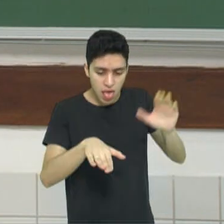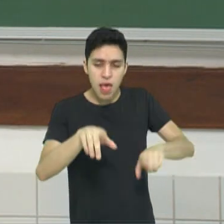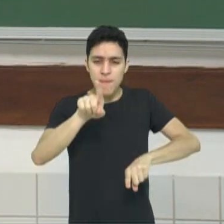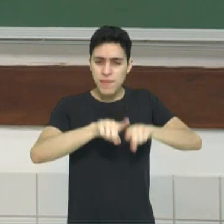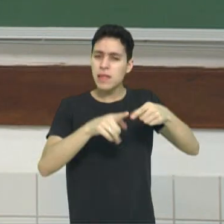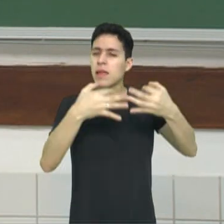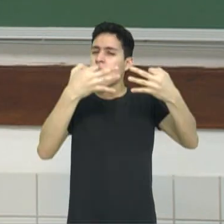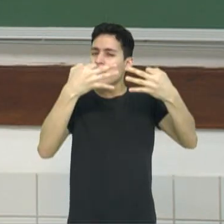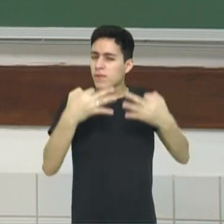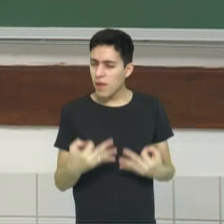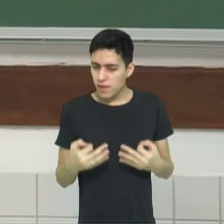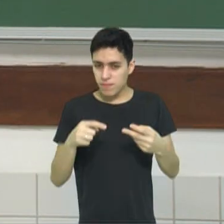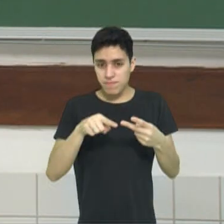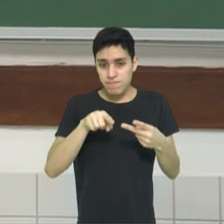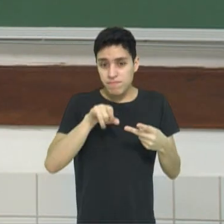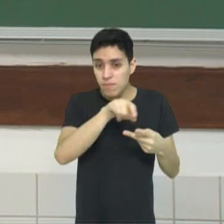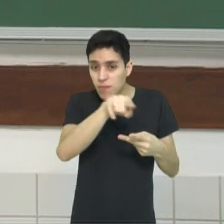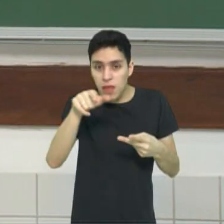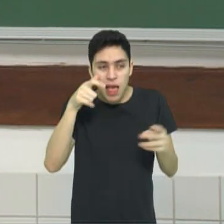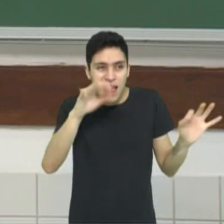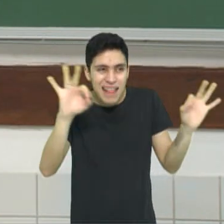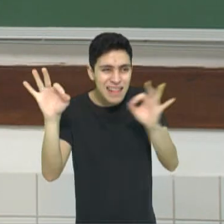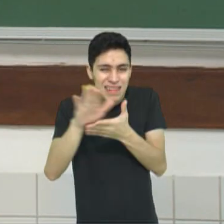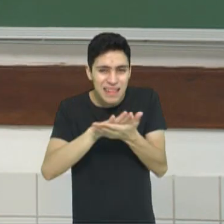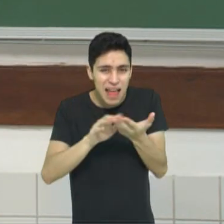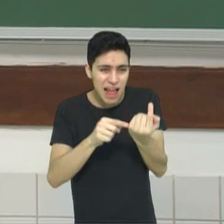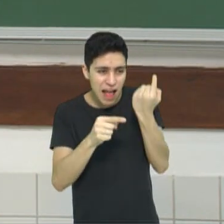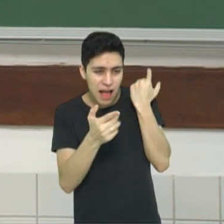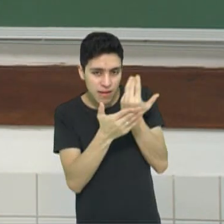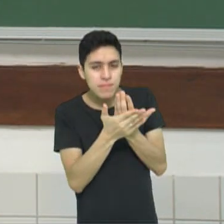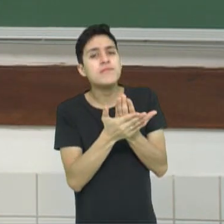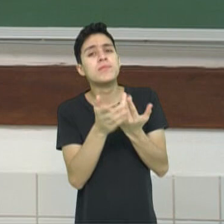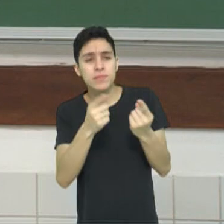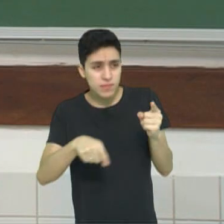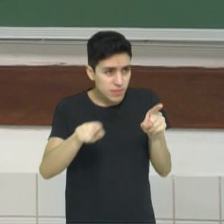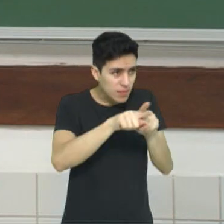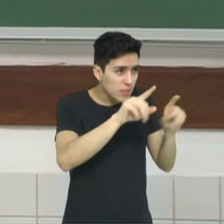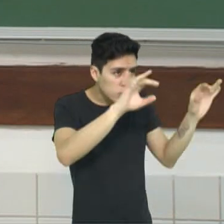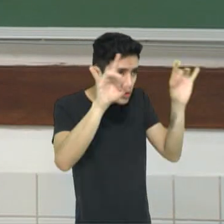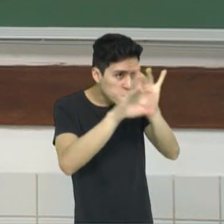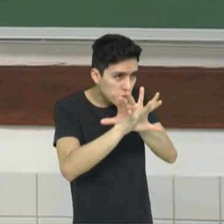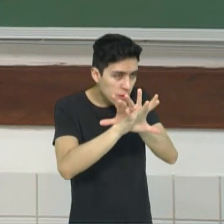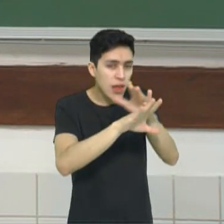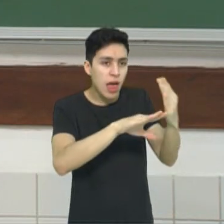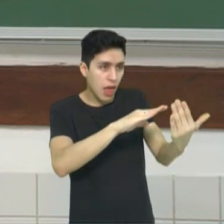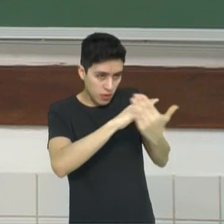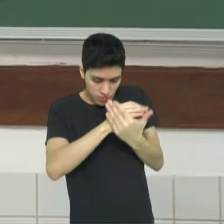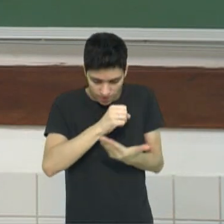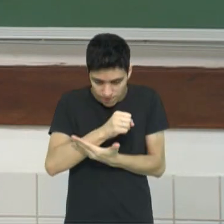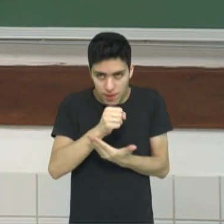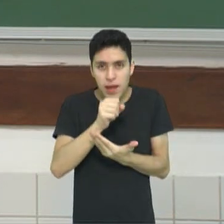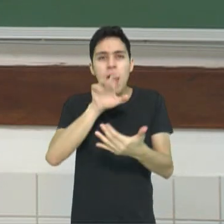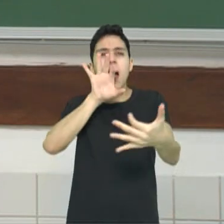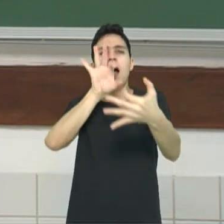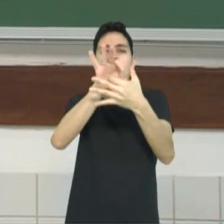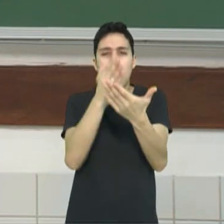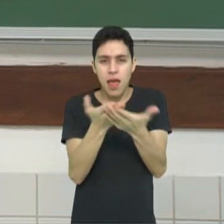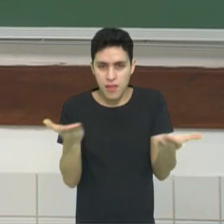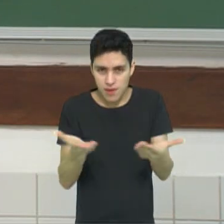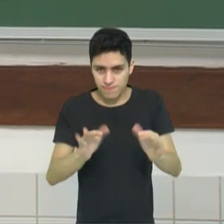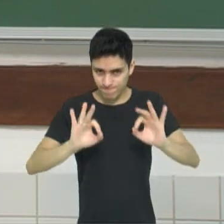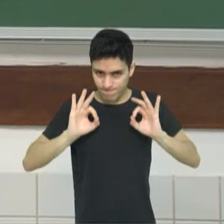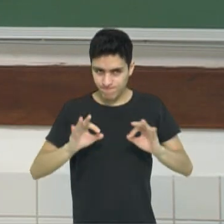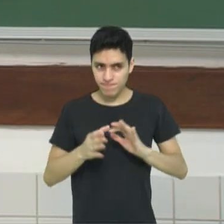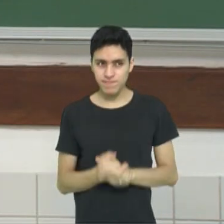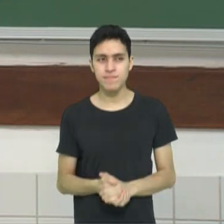certo. E se você não assistiu a última aula, corre lá assistir porque ela é base para essa, ok? Mas antes de tudo, de